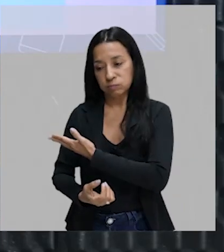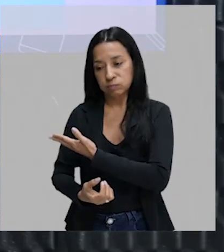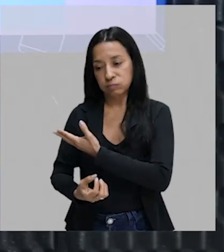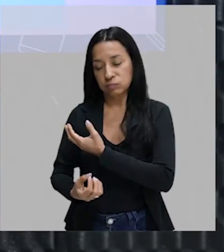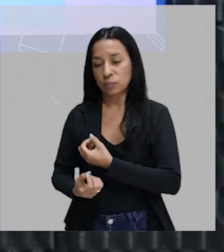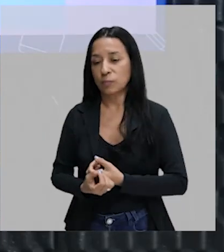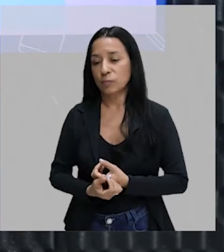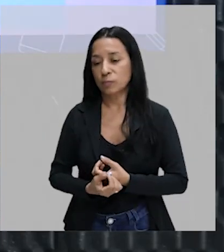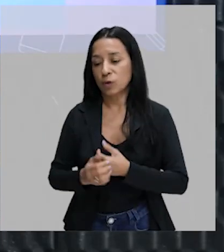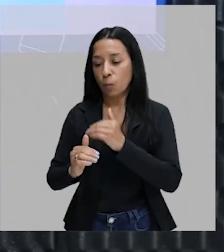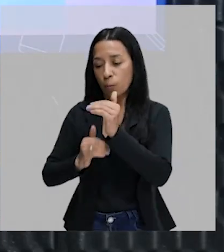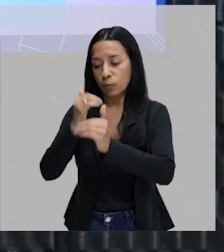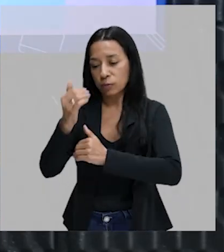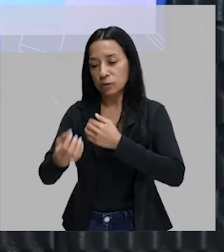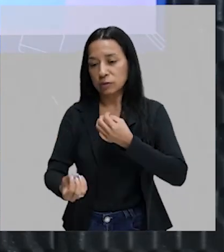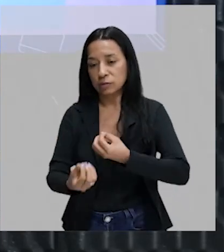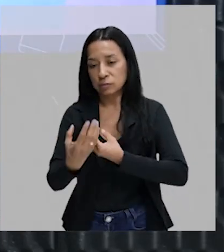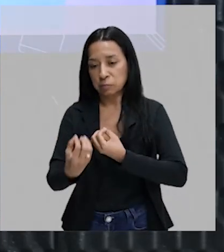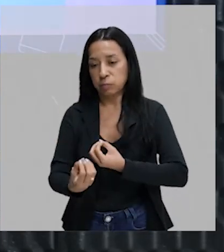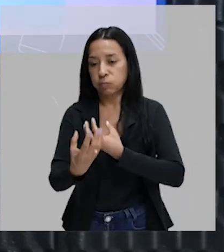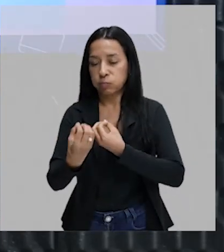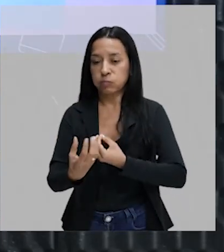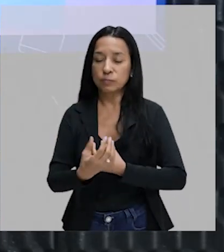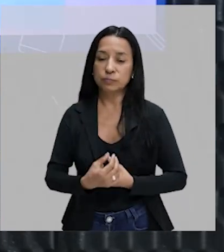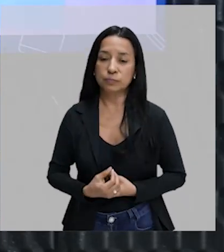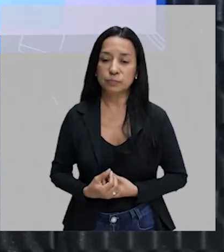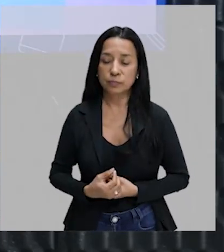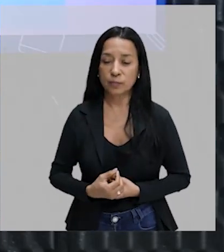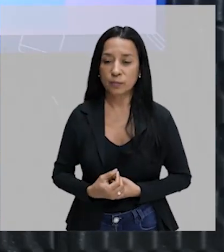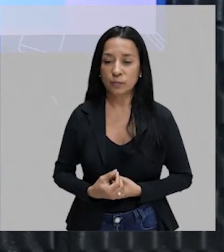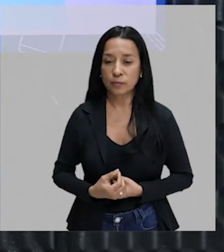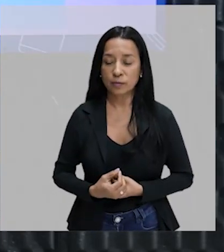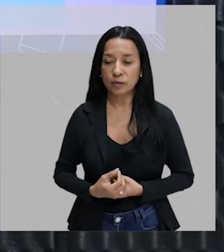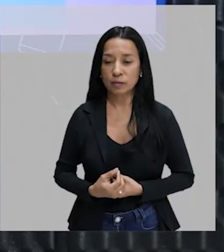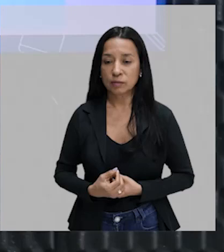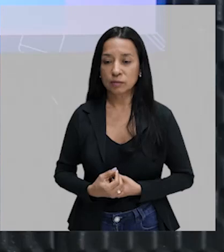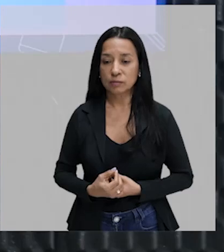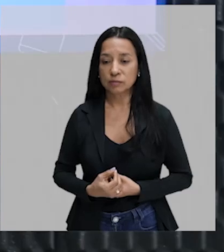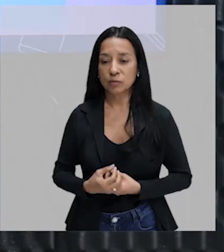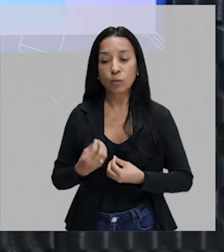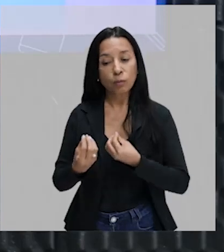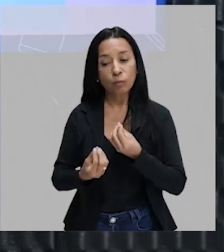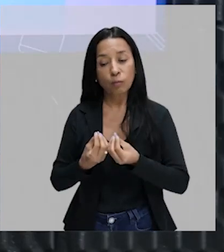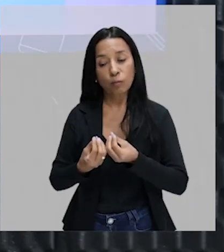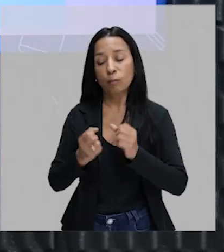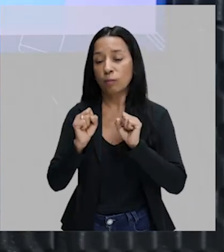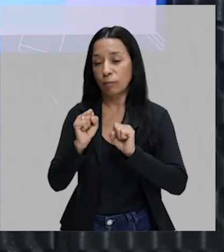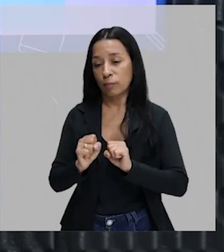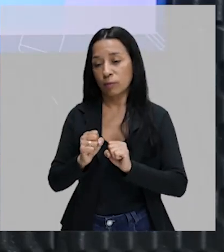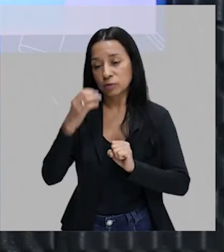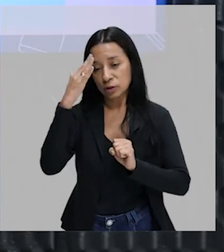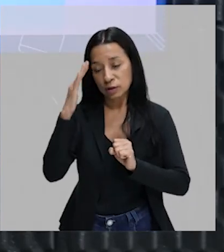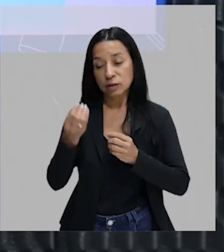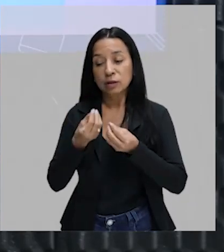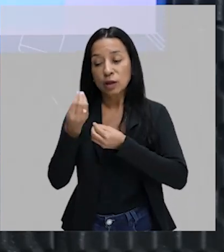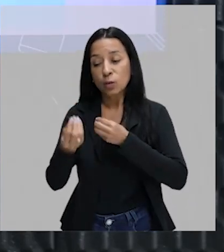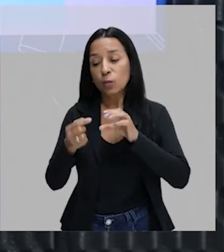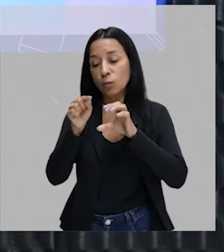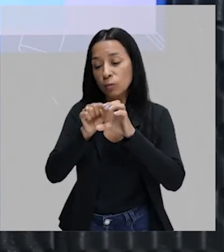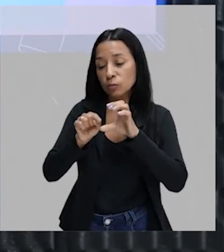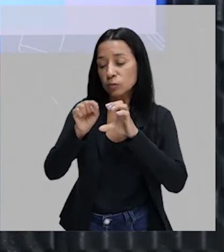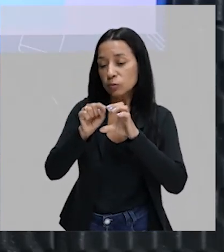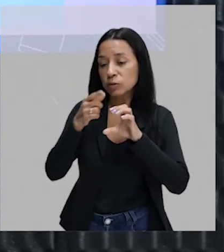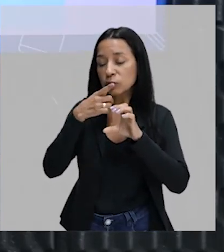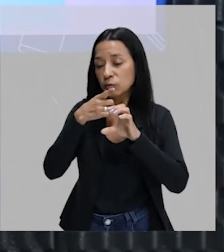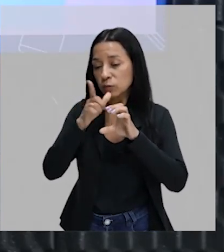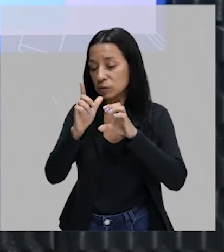síntese proteica. Bem, é assim que a gente pode, de maneira resumida, entender como é que o núcleo consegue